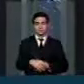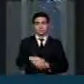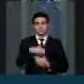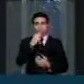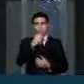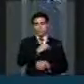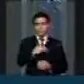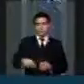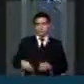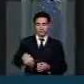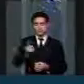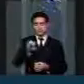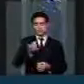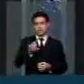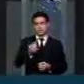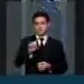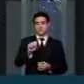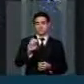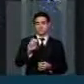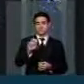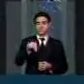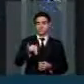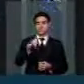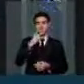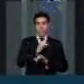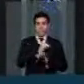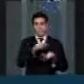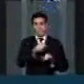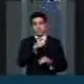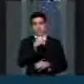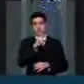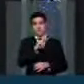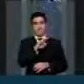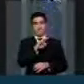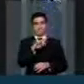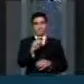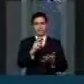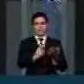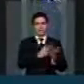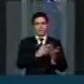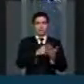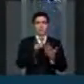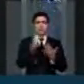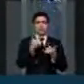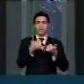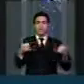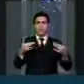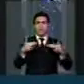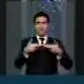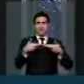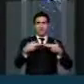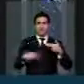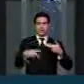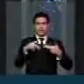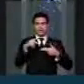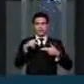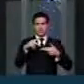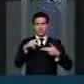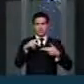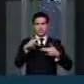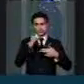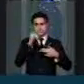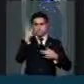ministro Edson Lobão afirmou à revista Veja, aspas, que a rede elétrica do país era